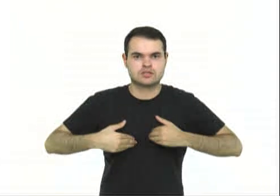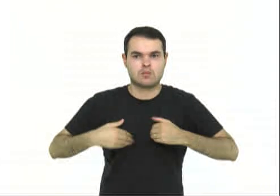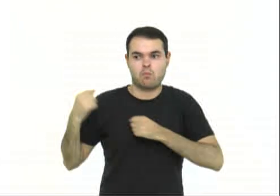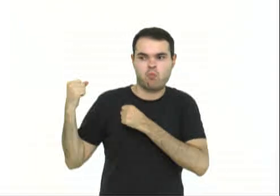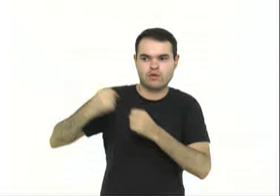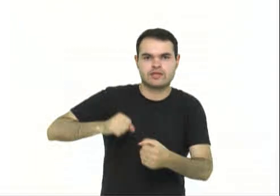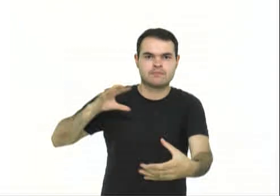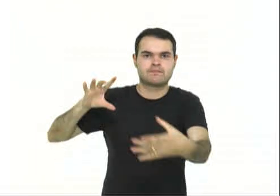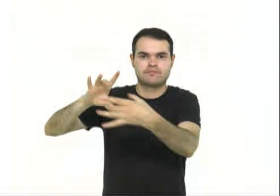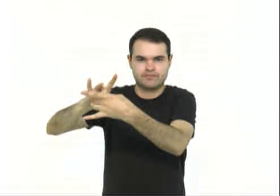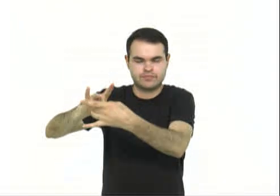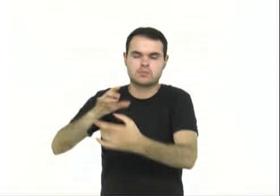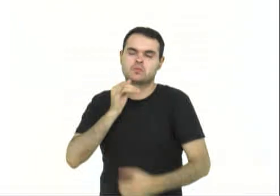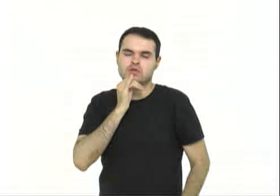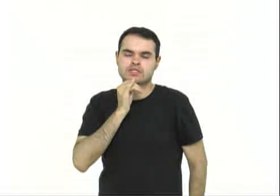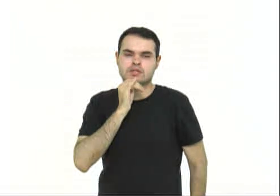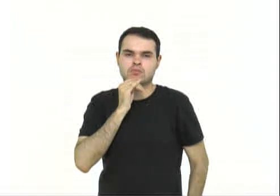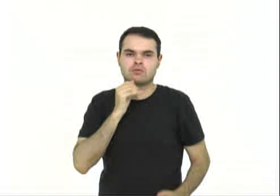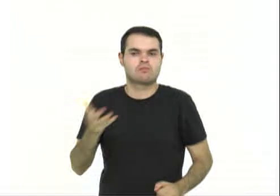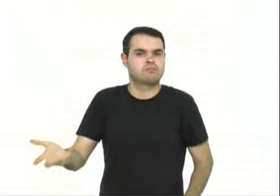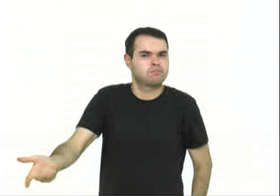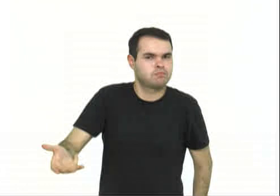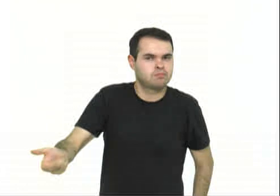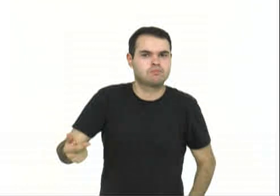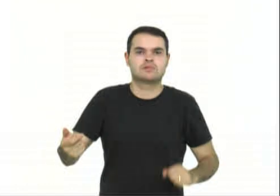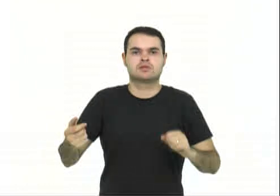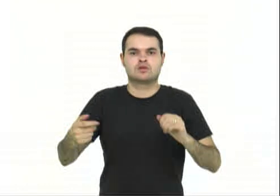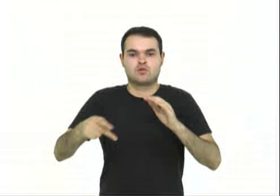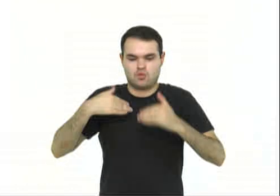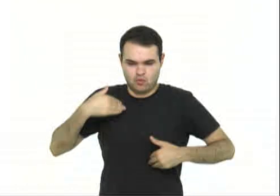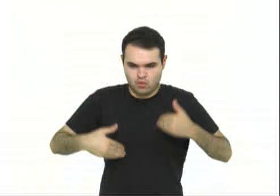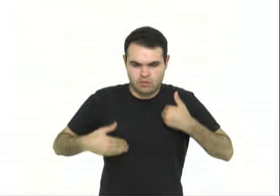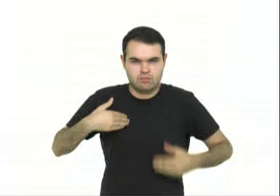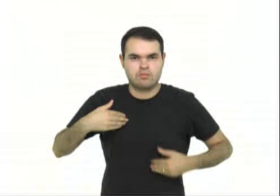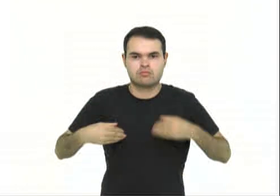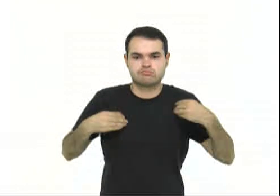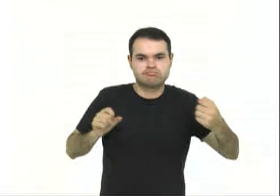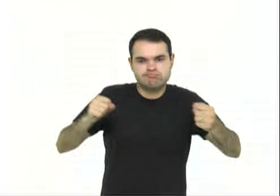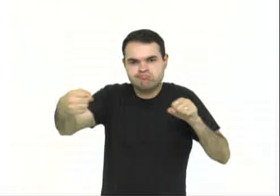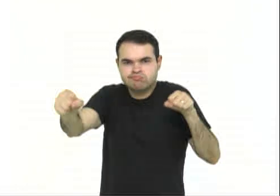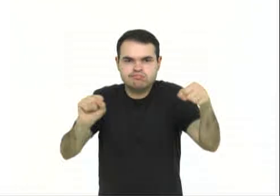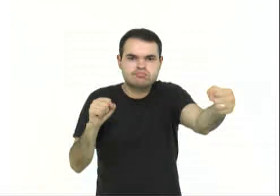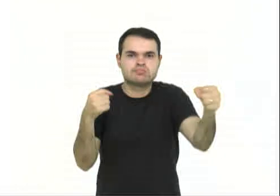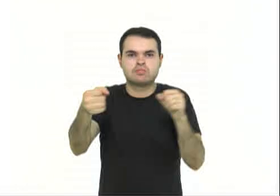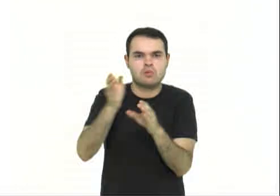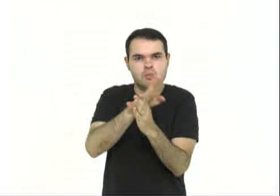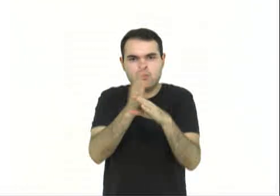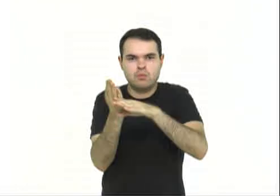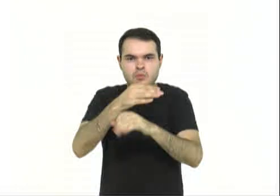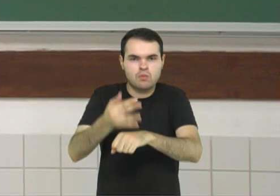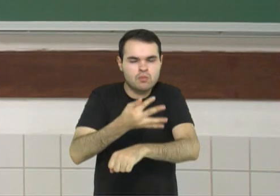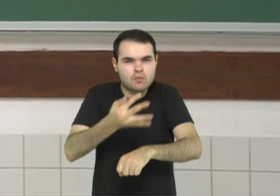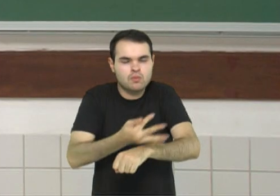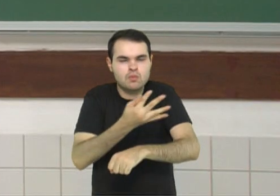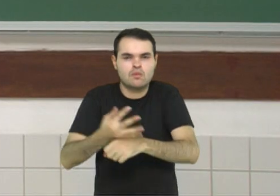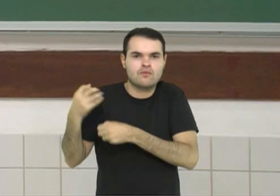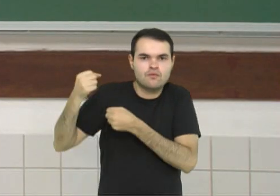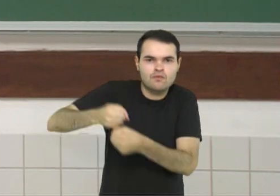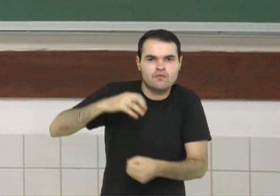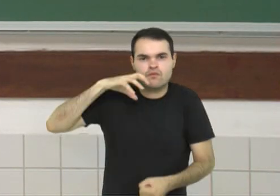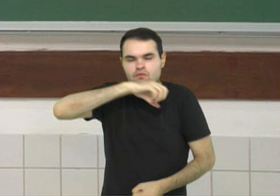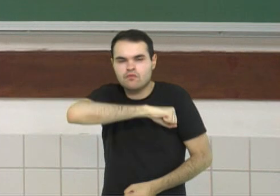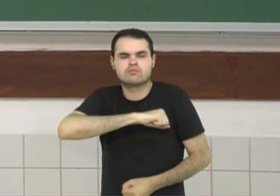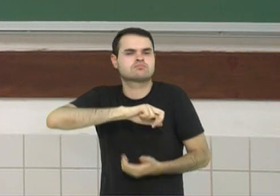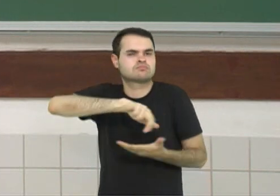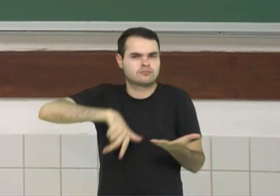de seu personagem. Exemplo, agilidade, flexibilidade, resistência, velocidade, equilíbrio e coordenação. Mas atenção, você